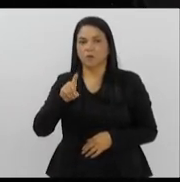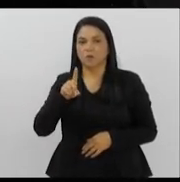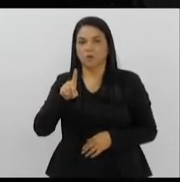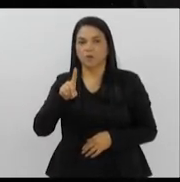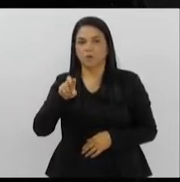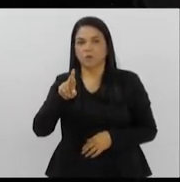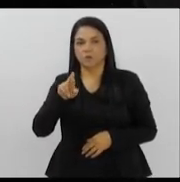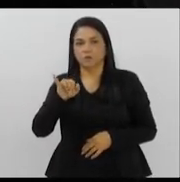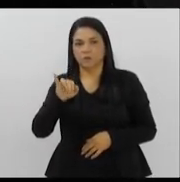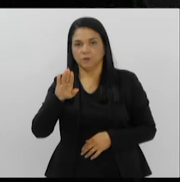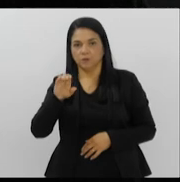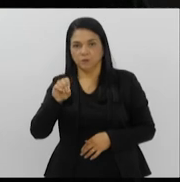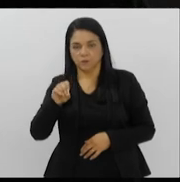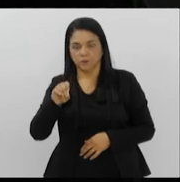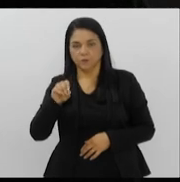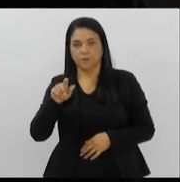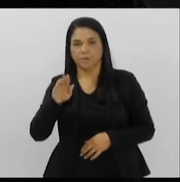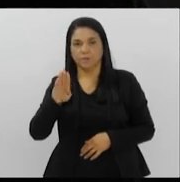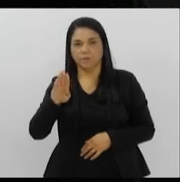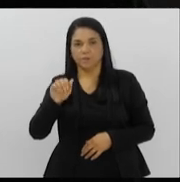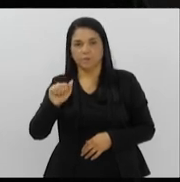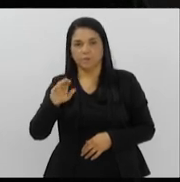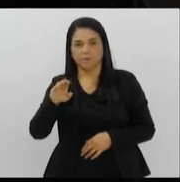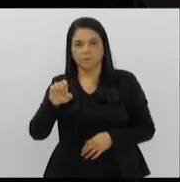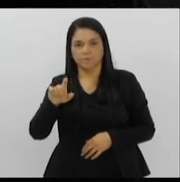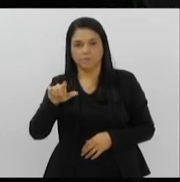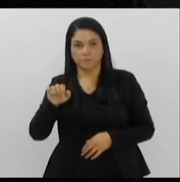reunidos com a comissão